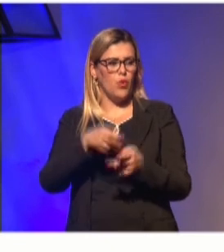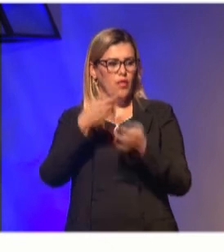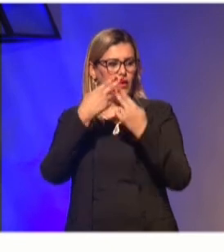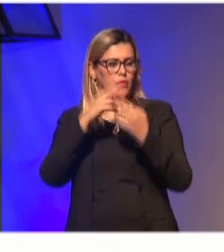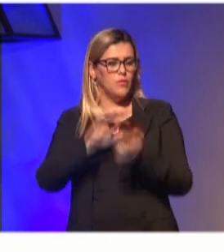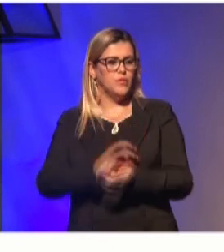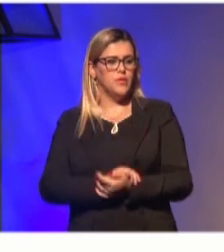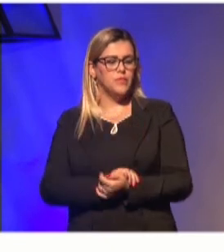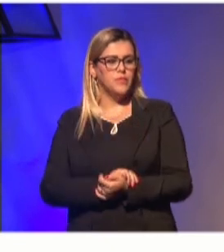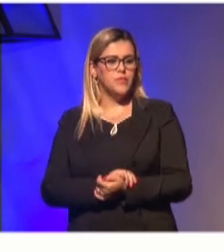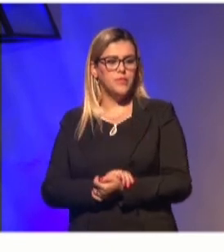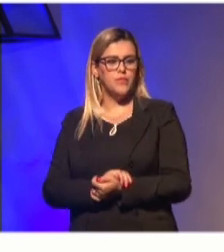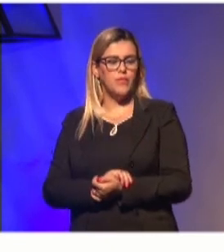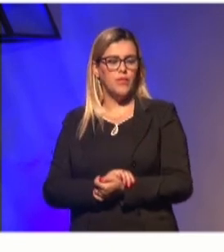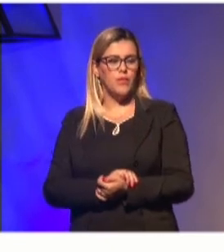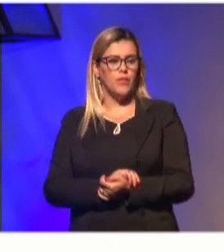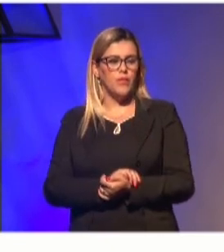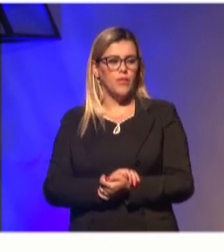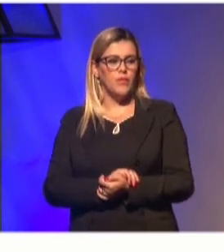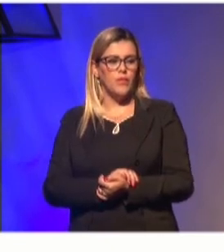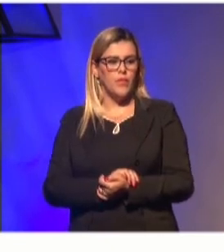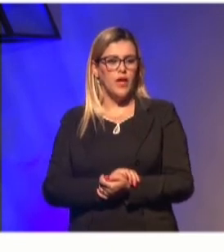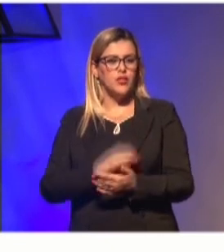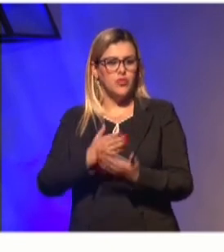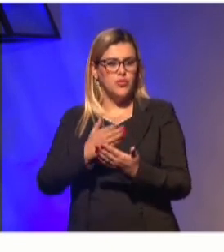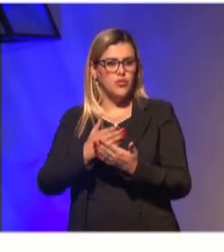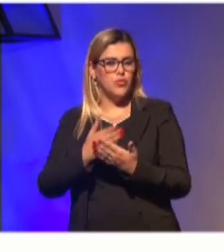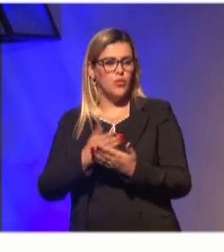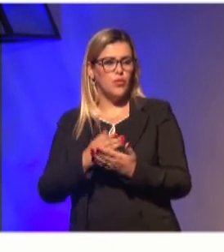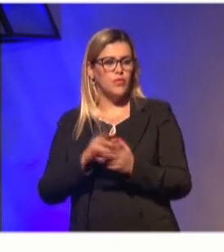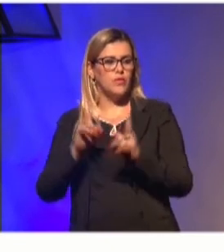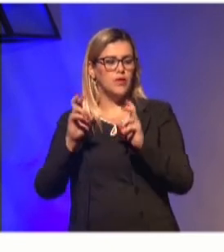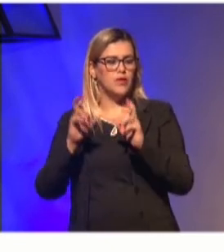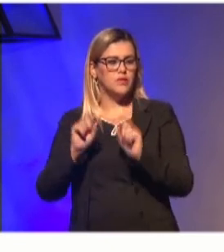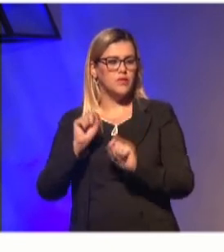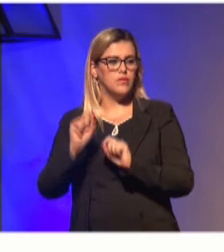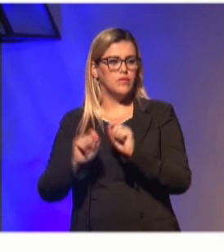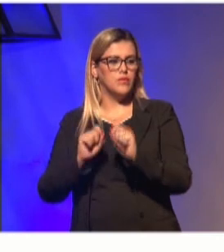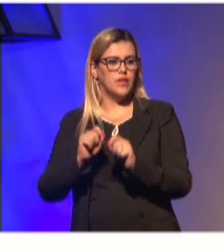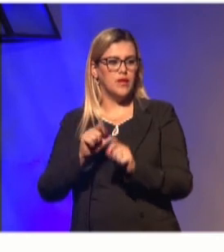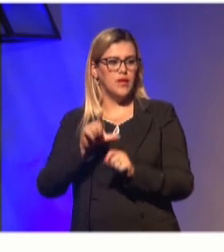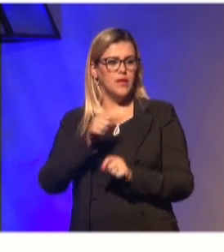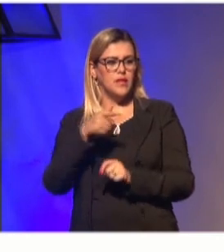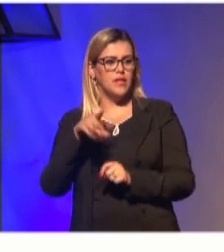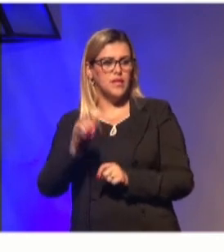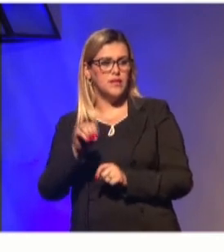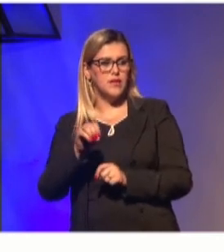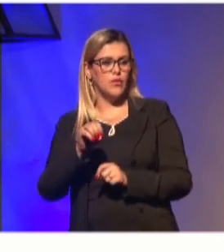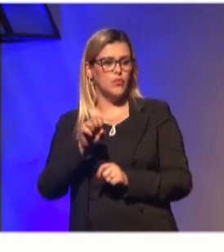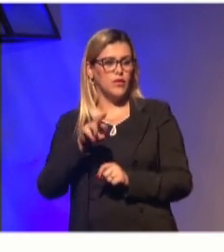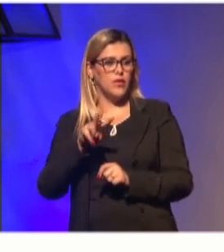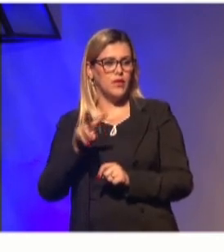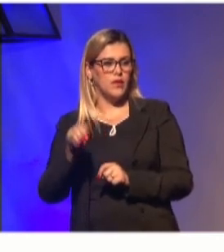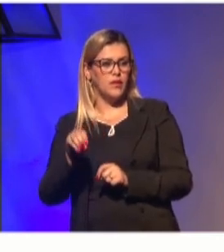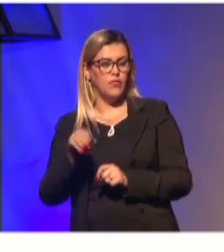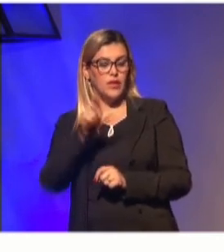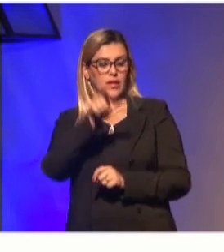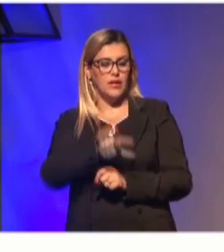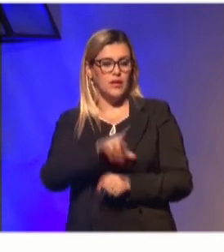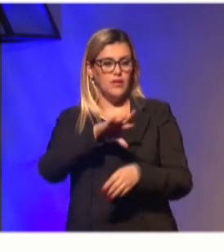E a gente estudou muito a questão da lesão nervosa periférica justamente pelo perfil do nosso